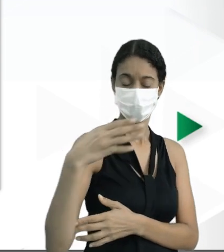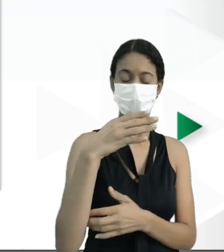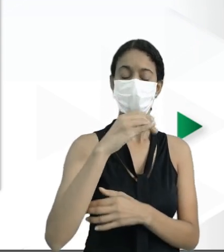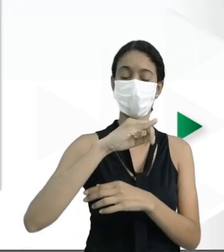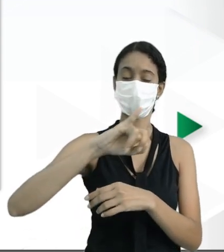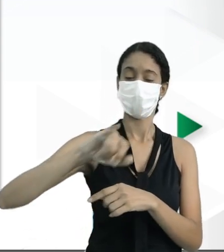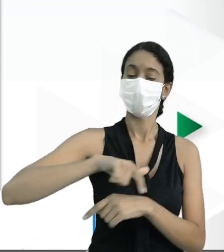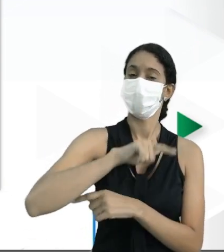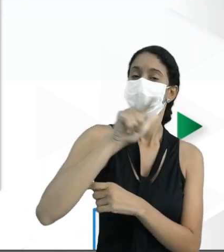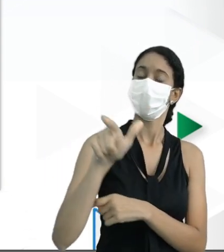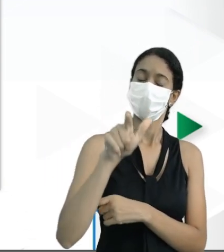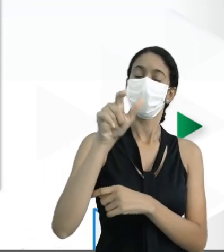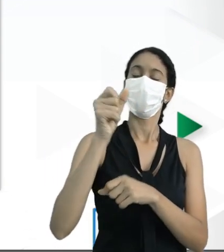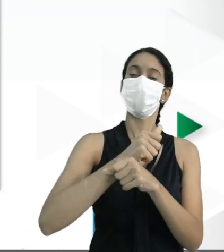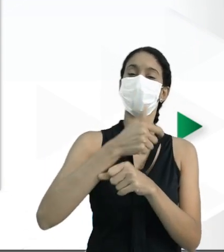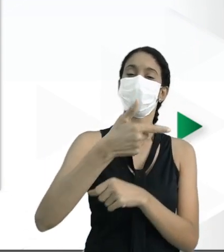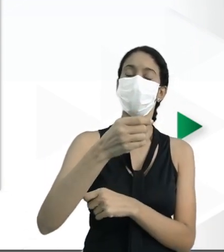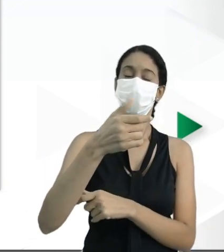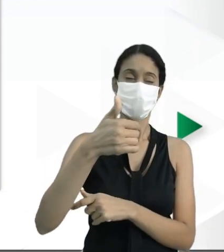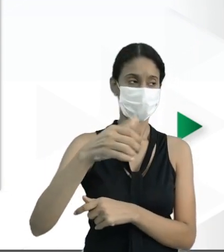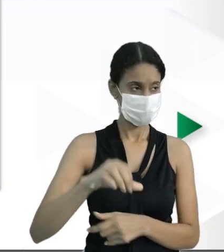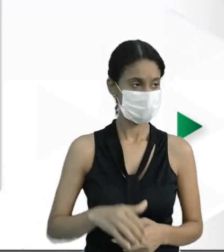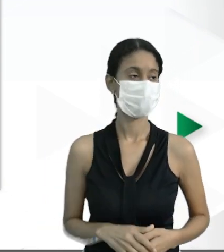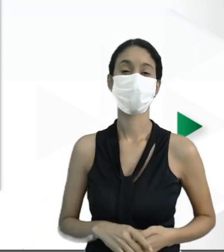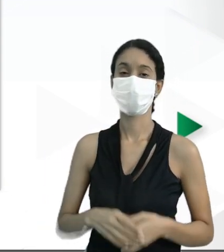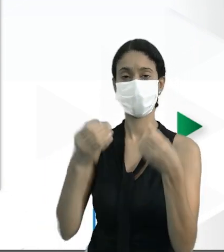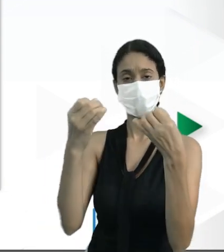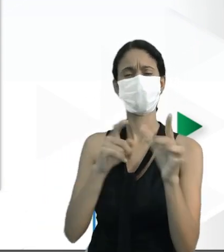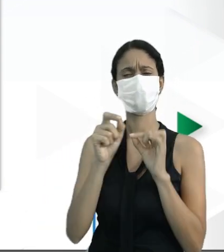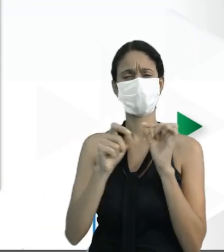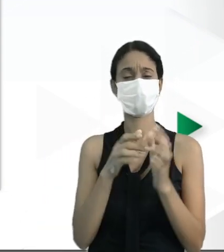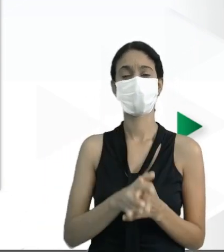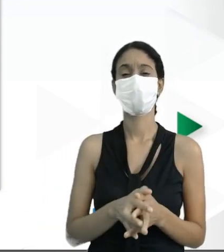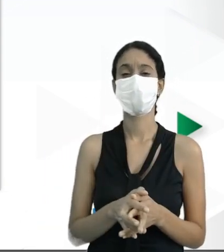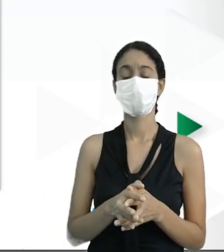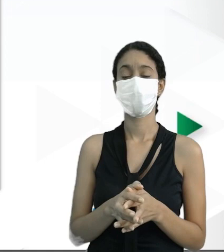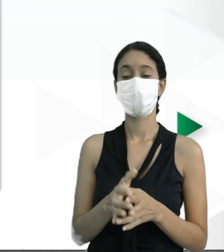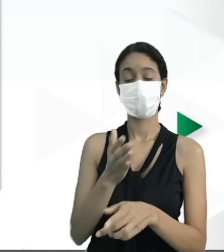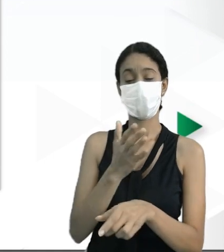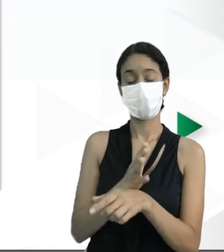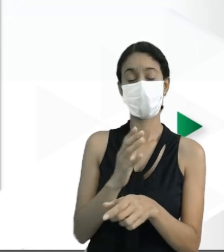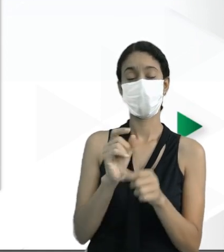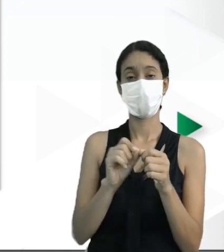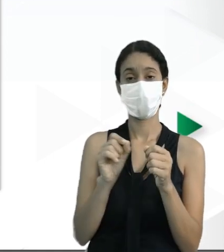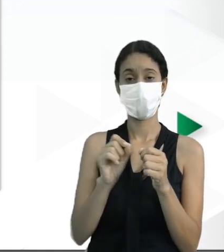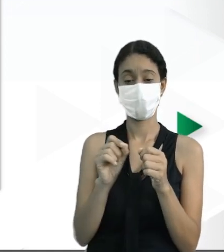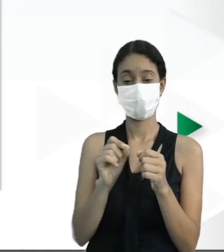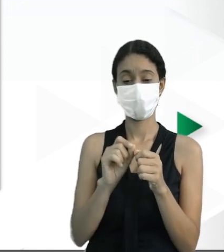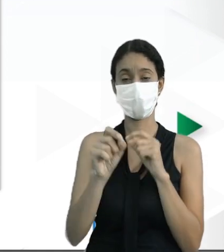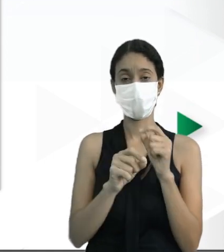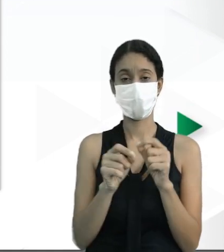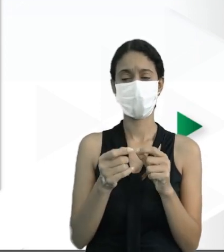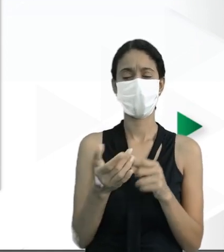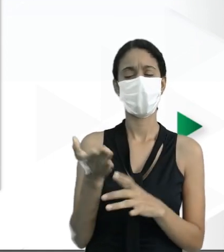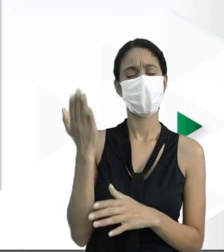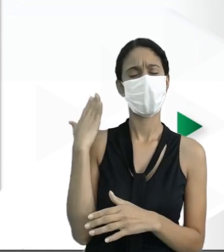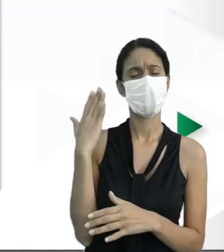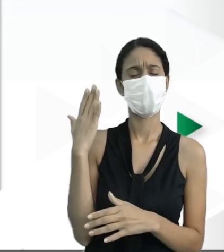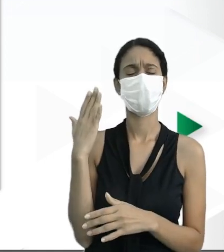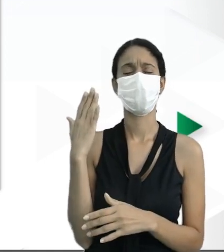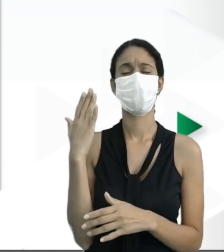Esse texto fala justamente sobre uma ameaça, um atentado à primeira-dama, a uma antiga primeira-dama